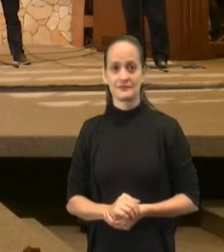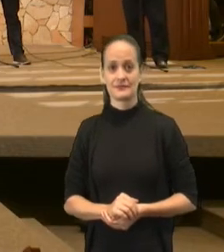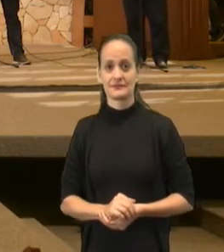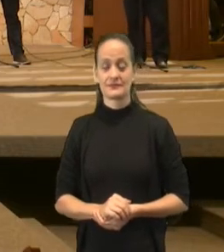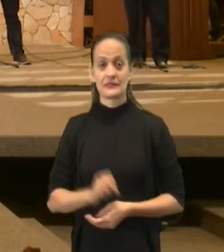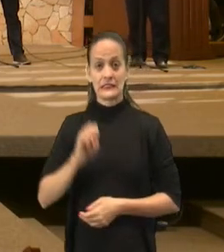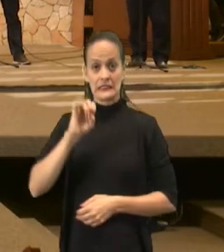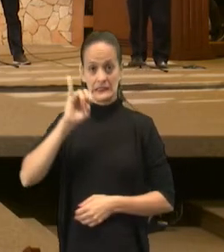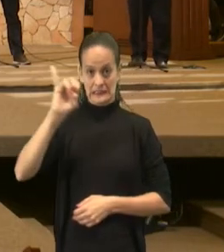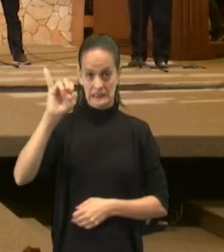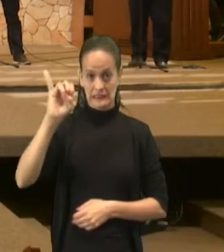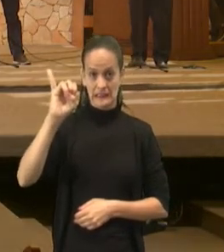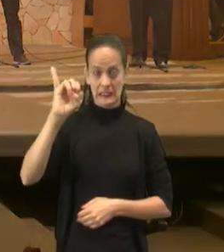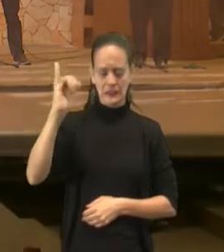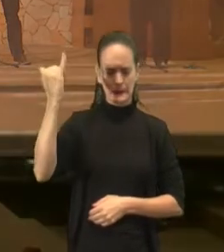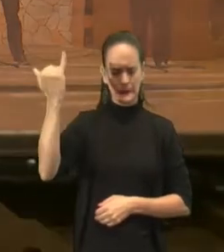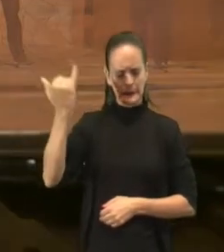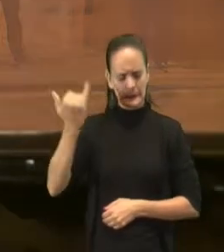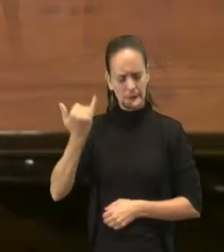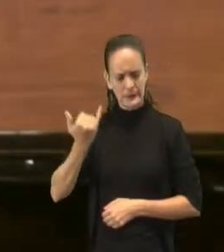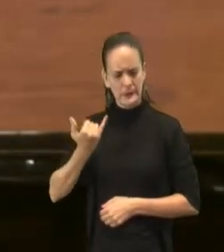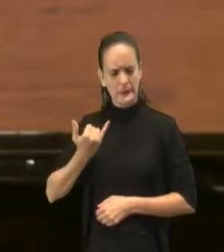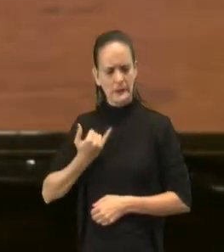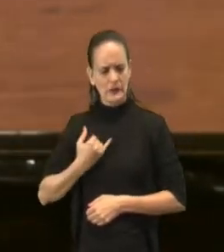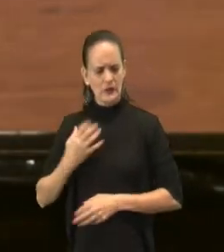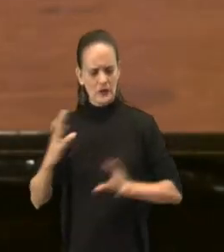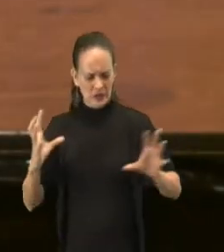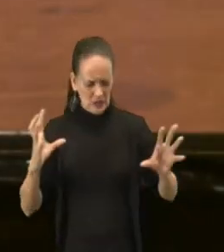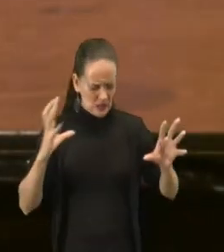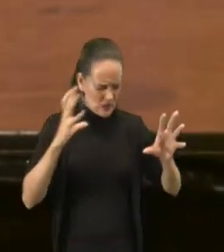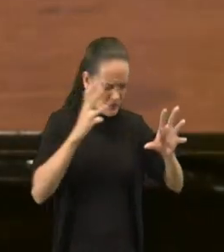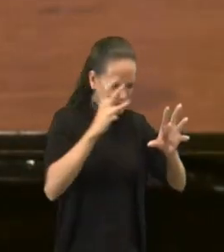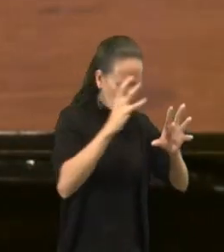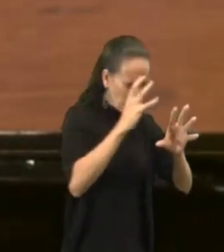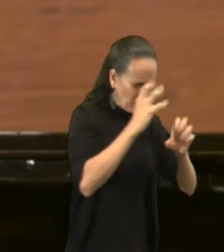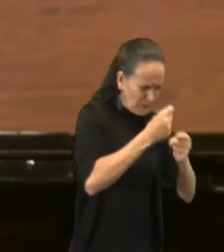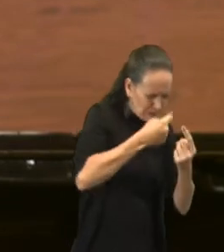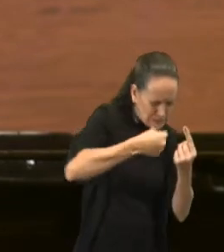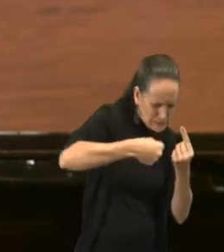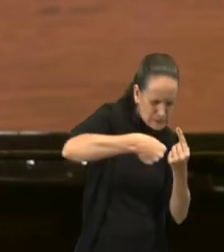Se disser que as trevas me